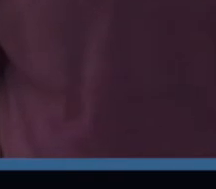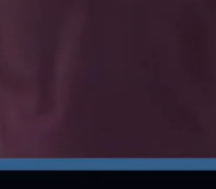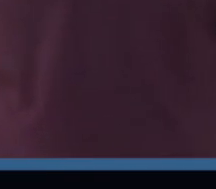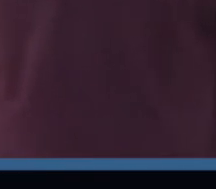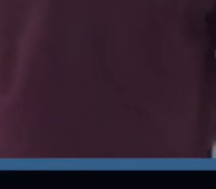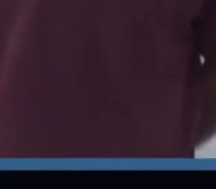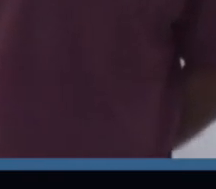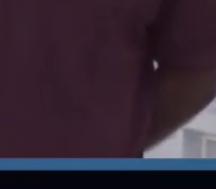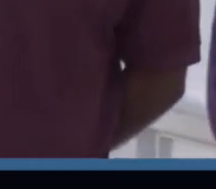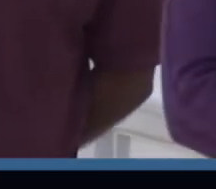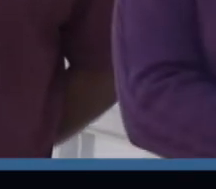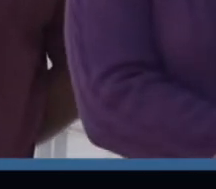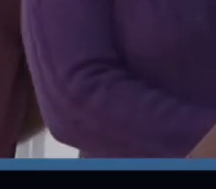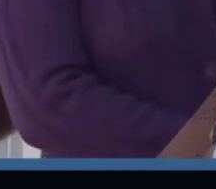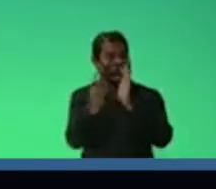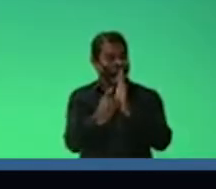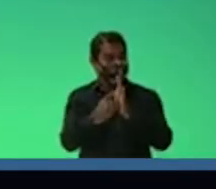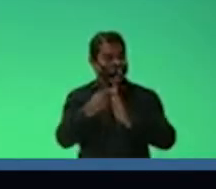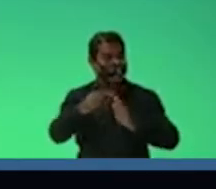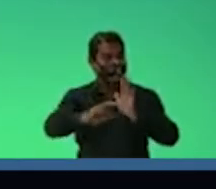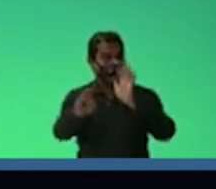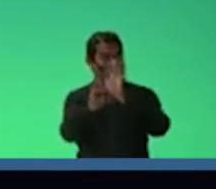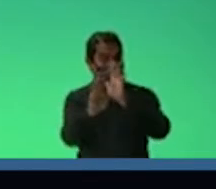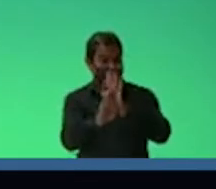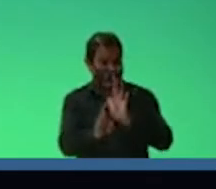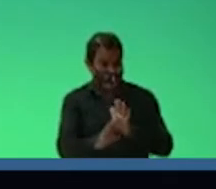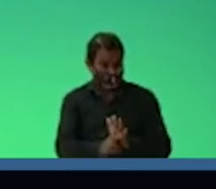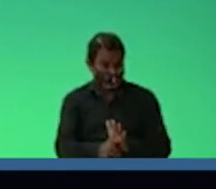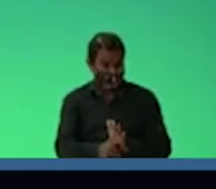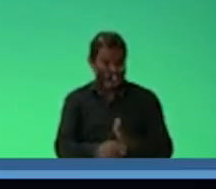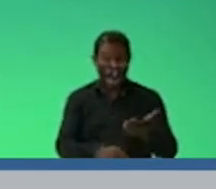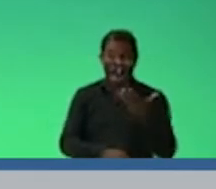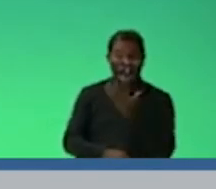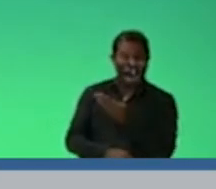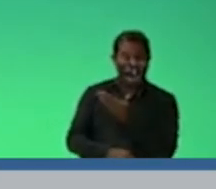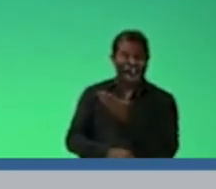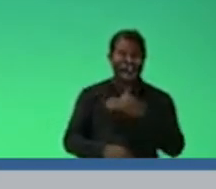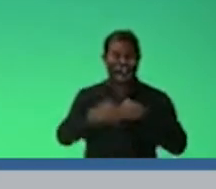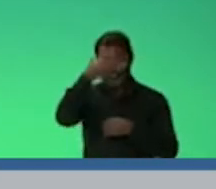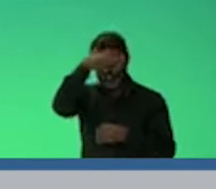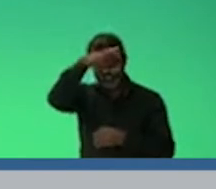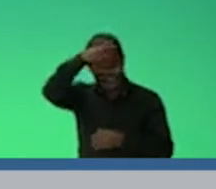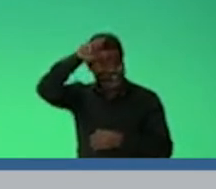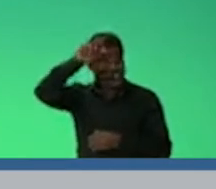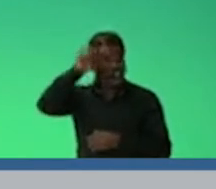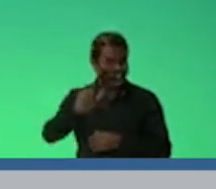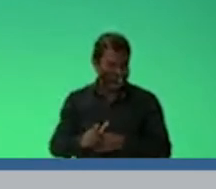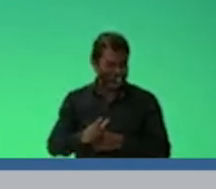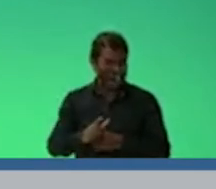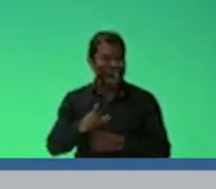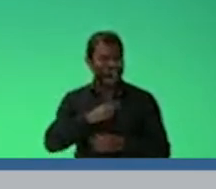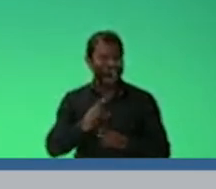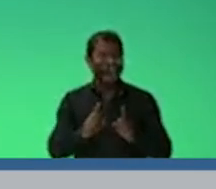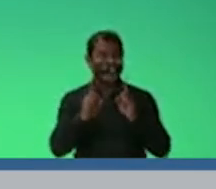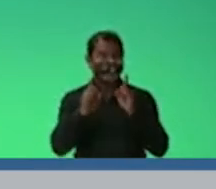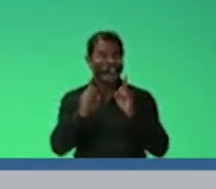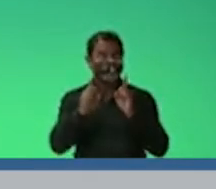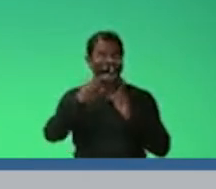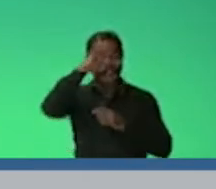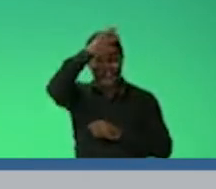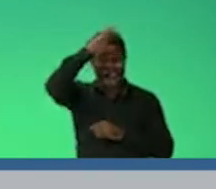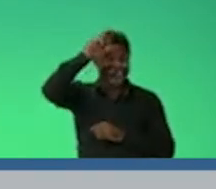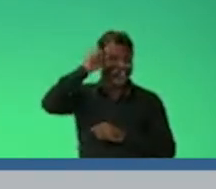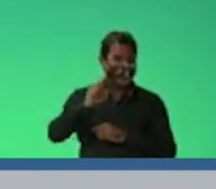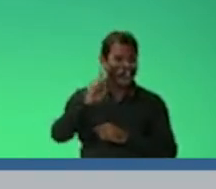precisam manter-se sempre em alerta. Este é o mapa de Mato Grosso do Sul, onde você observa